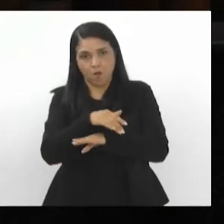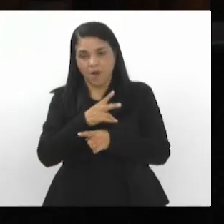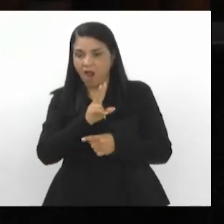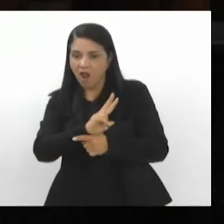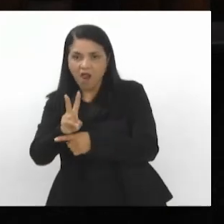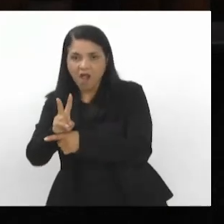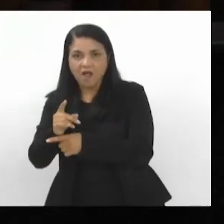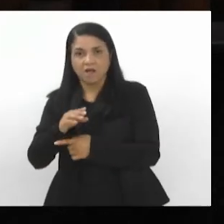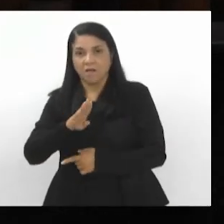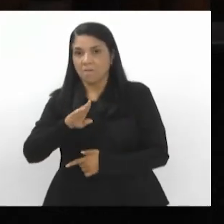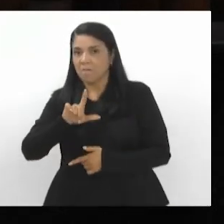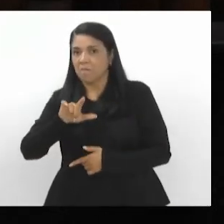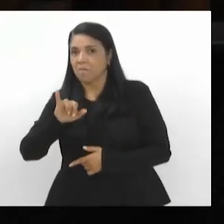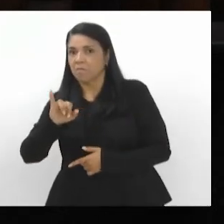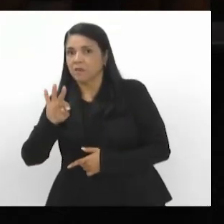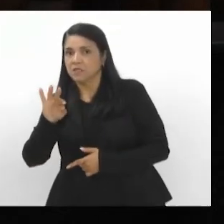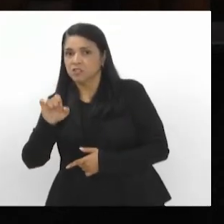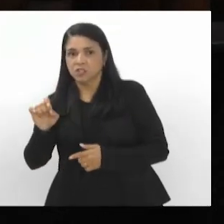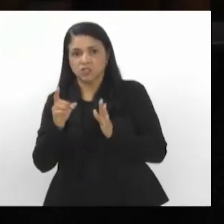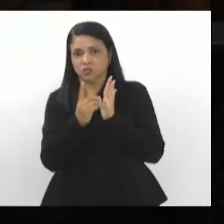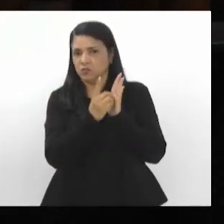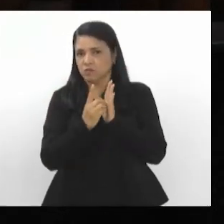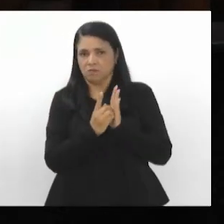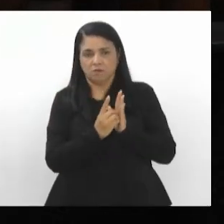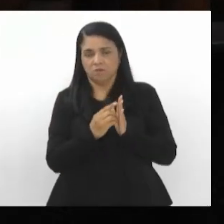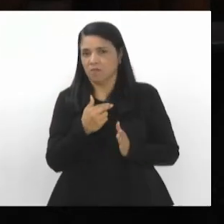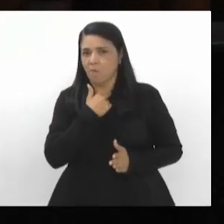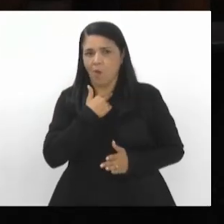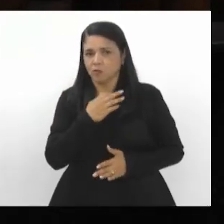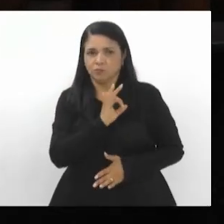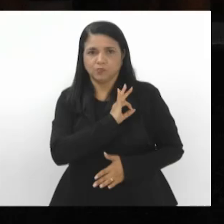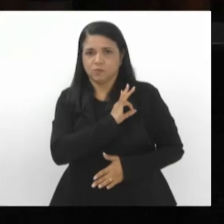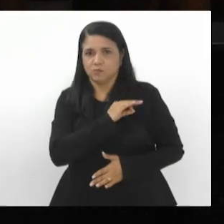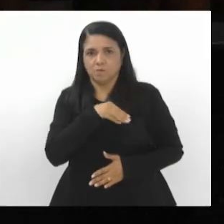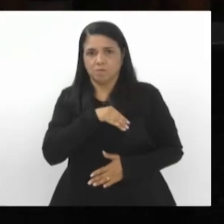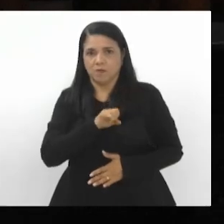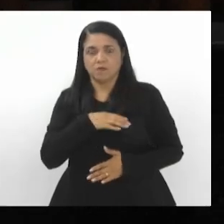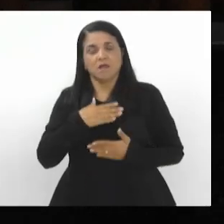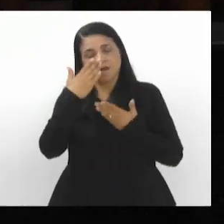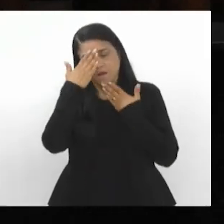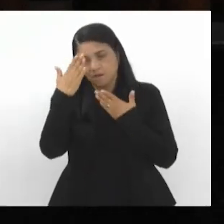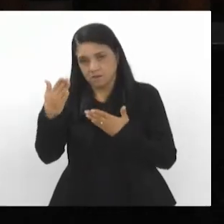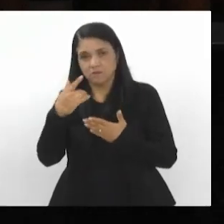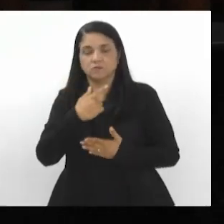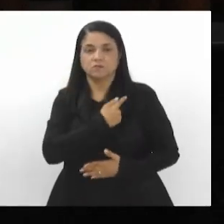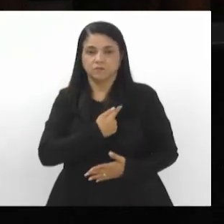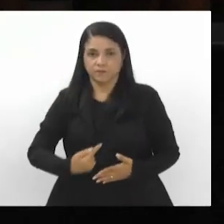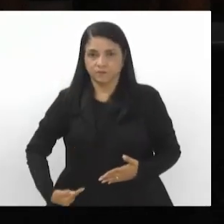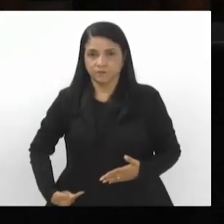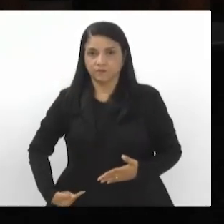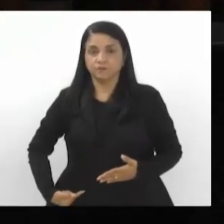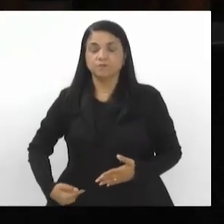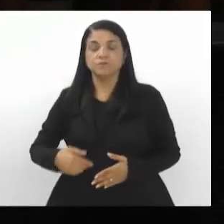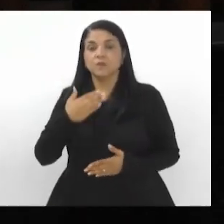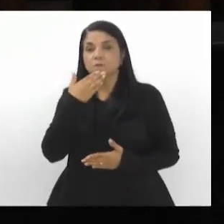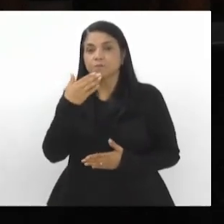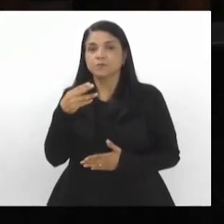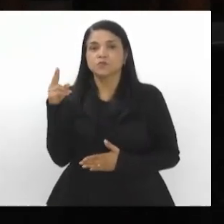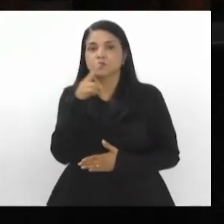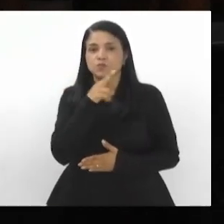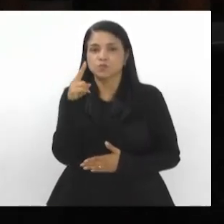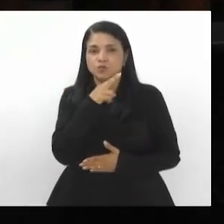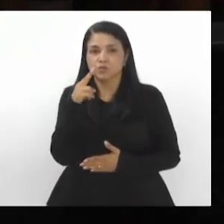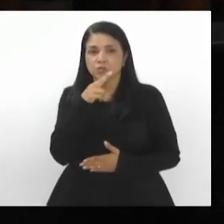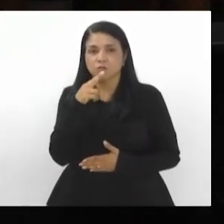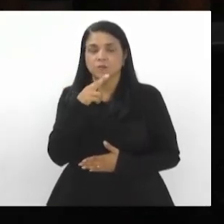né, as vistorias do Detran. Então, agradeço ao governador, pedimos urgentemente a